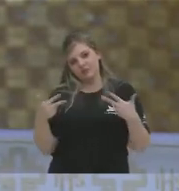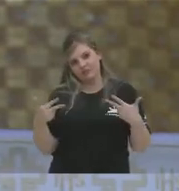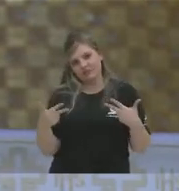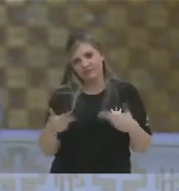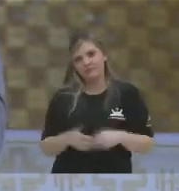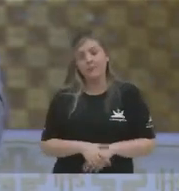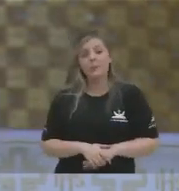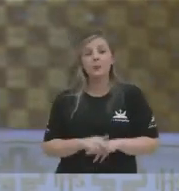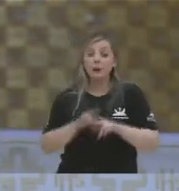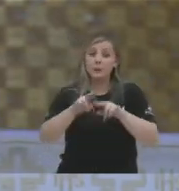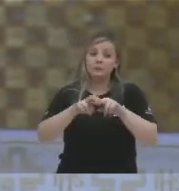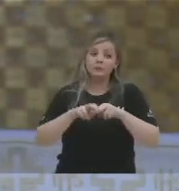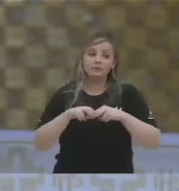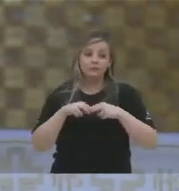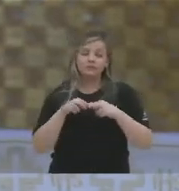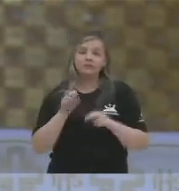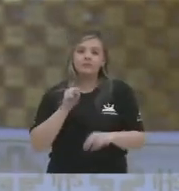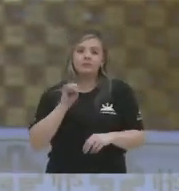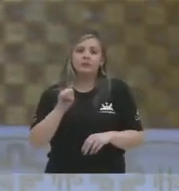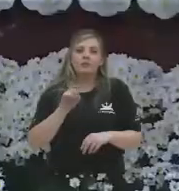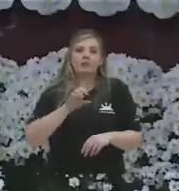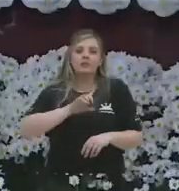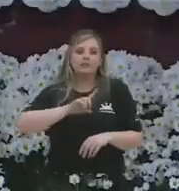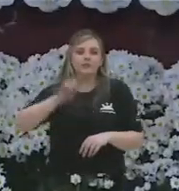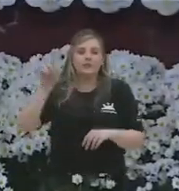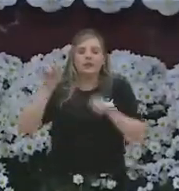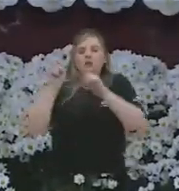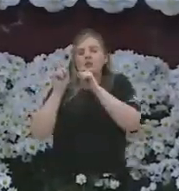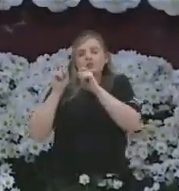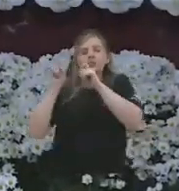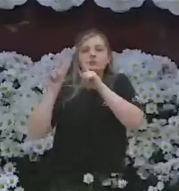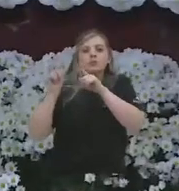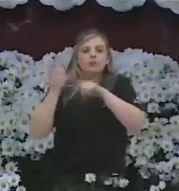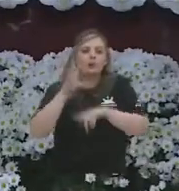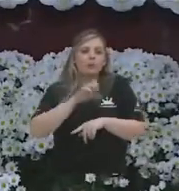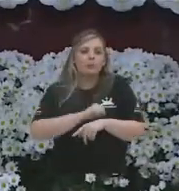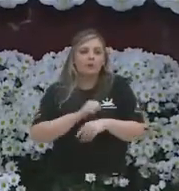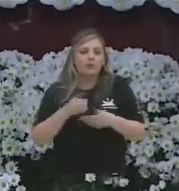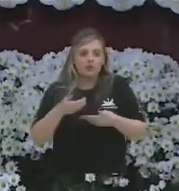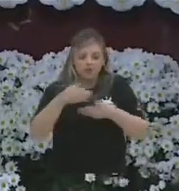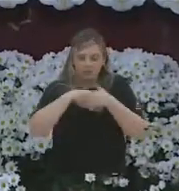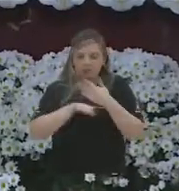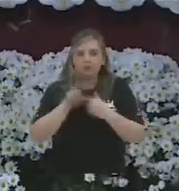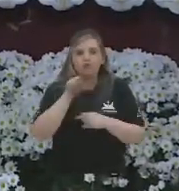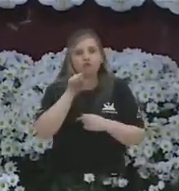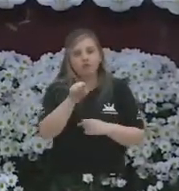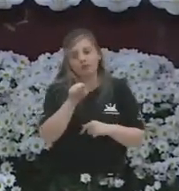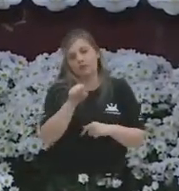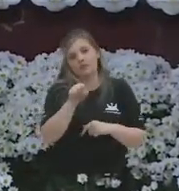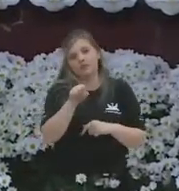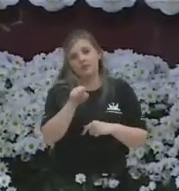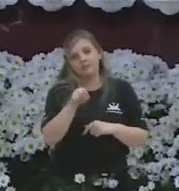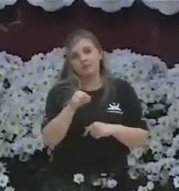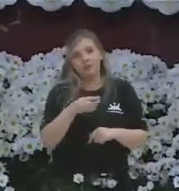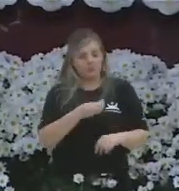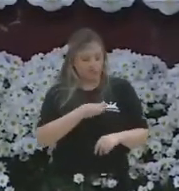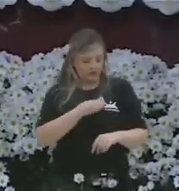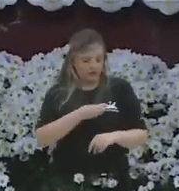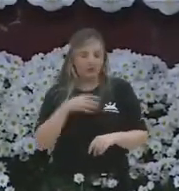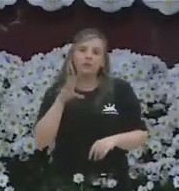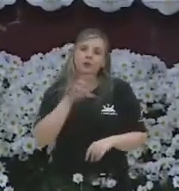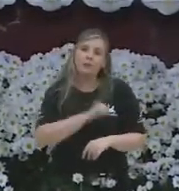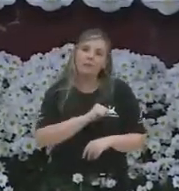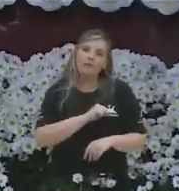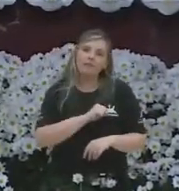Por isso, se Deus desperta o amor dentro de você, uma vida no amor é uma vida